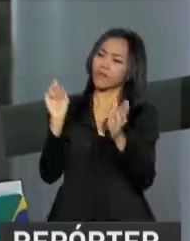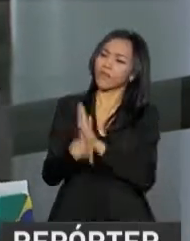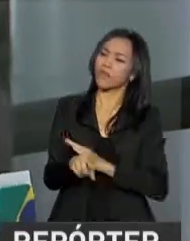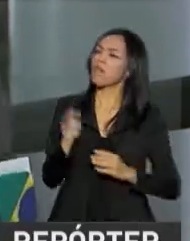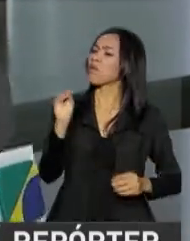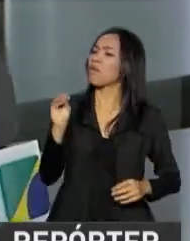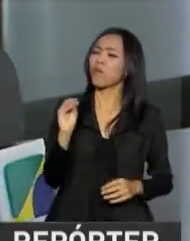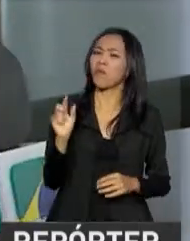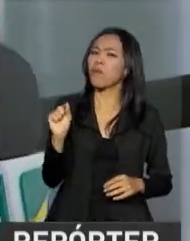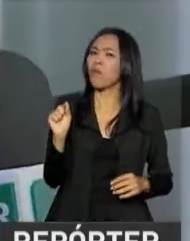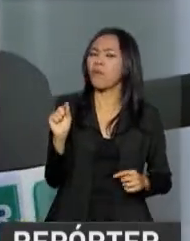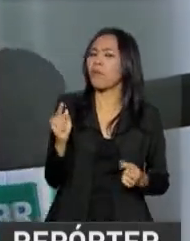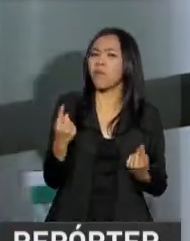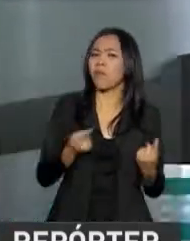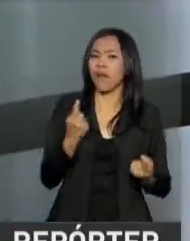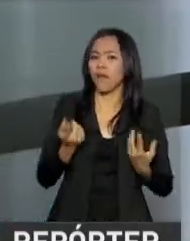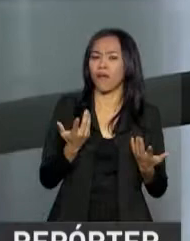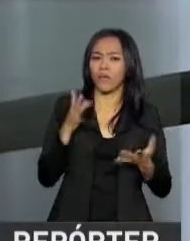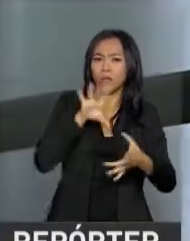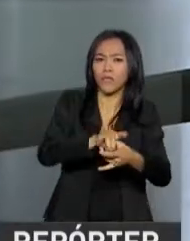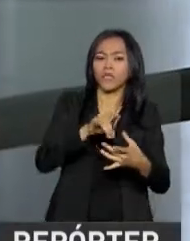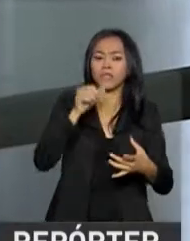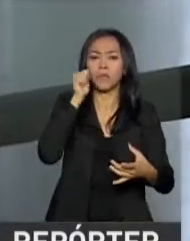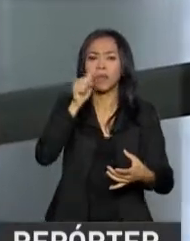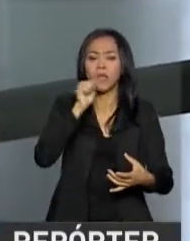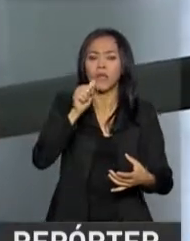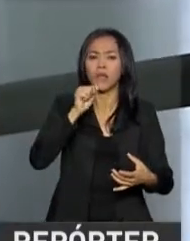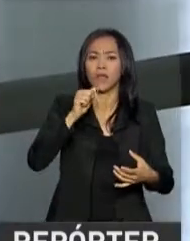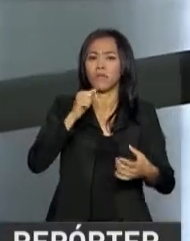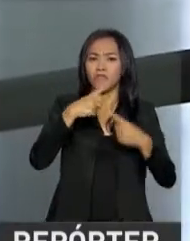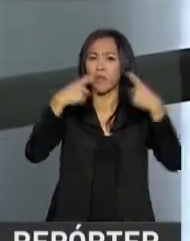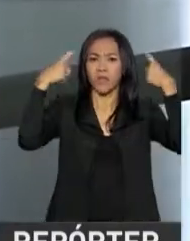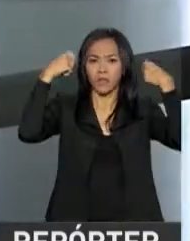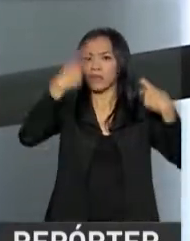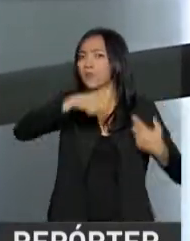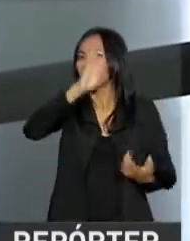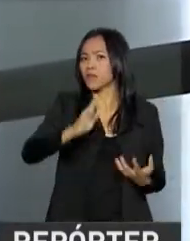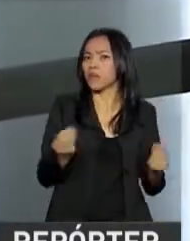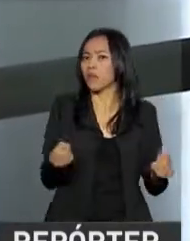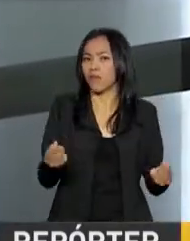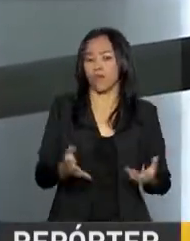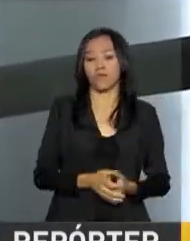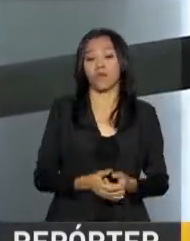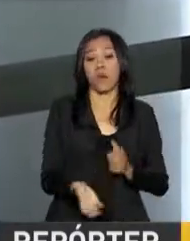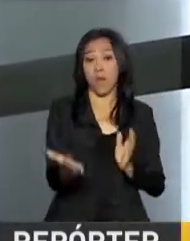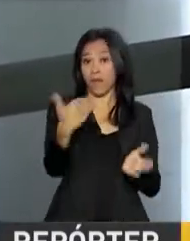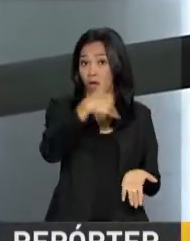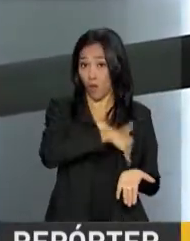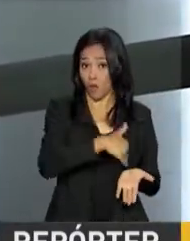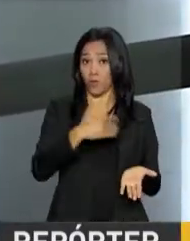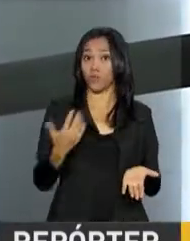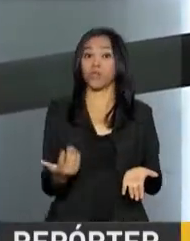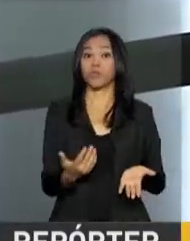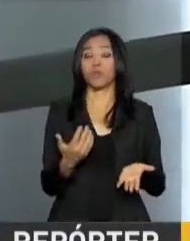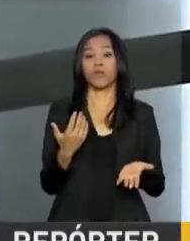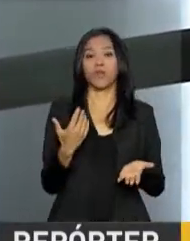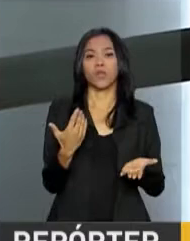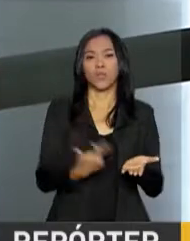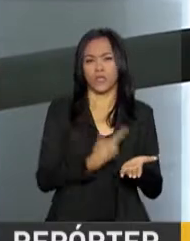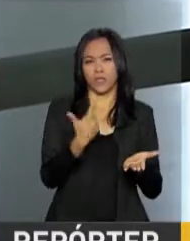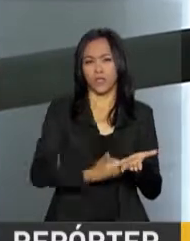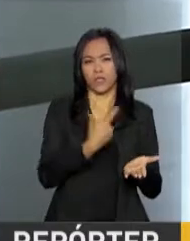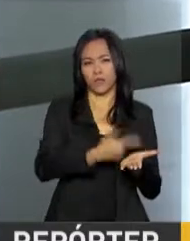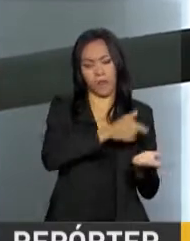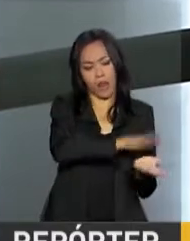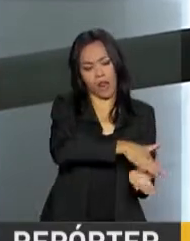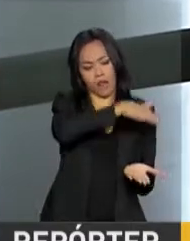violência contra a mulher no brasil débora é pelo último anuário é publicado no anuário dos que têm possui dados